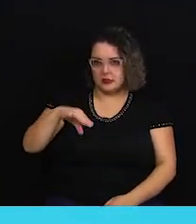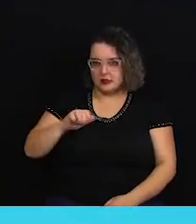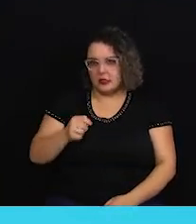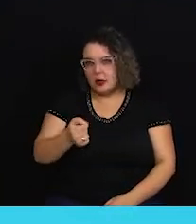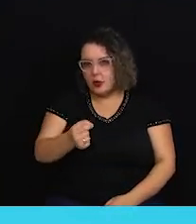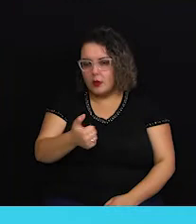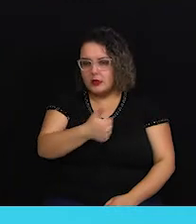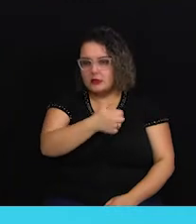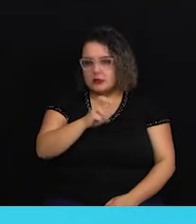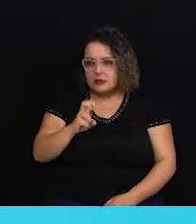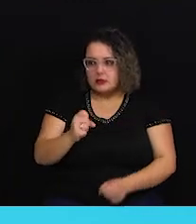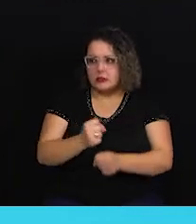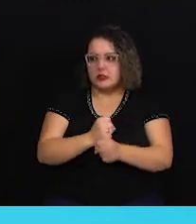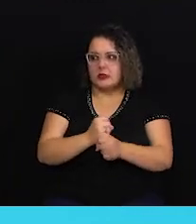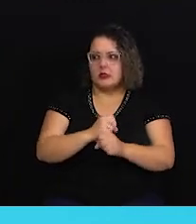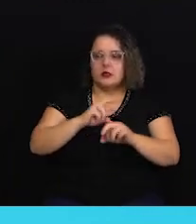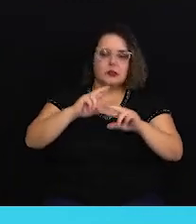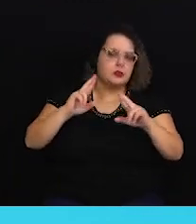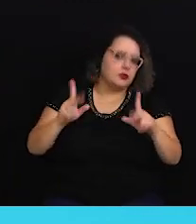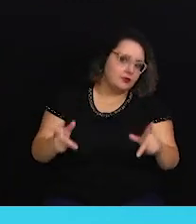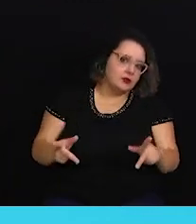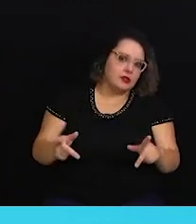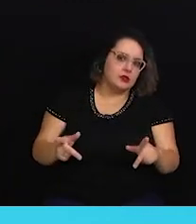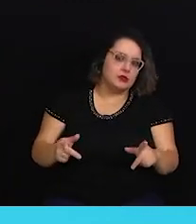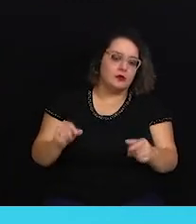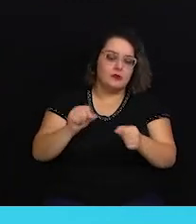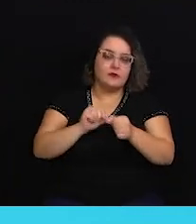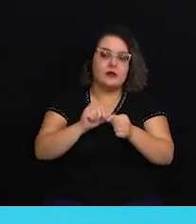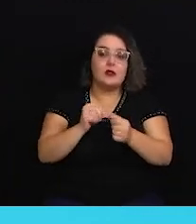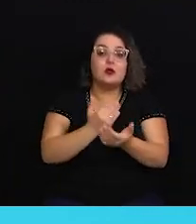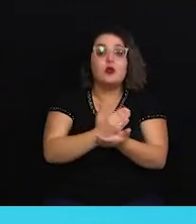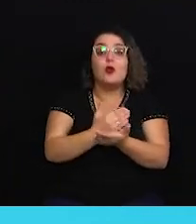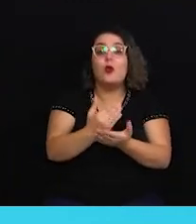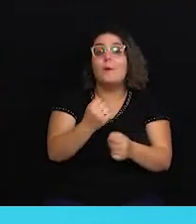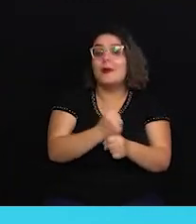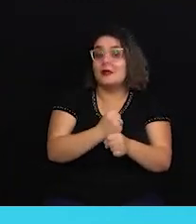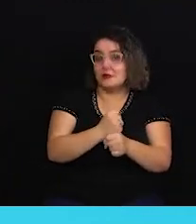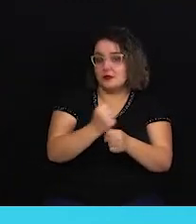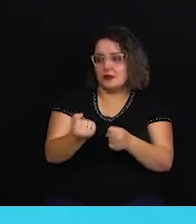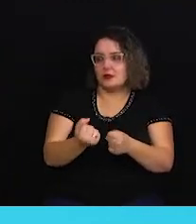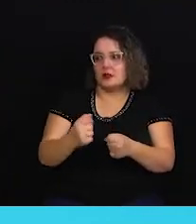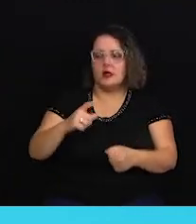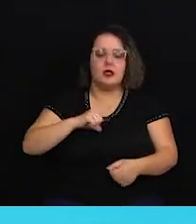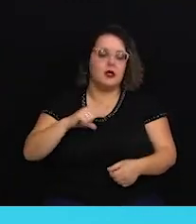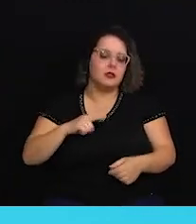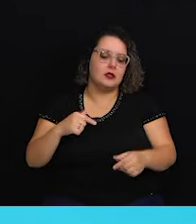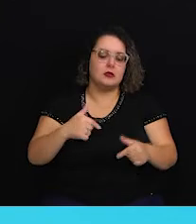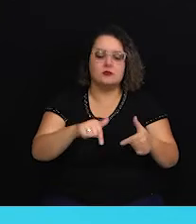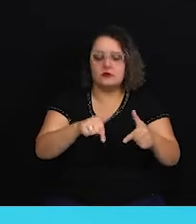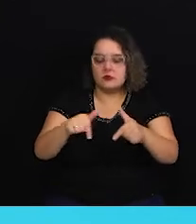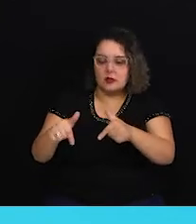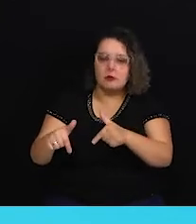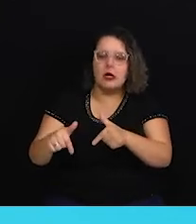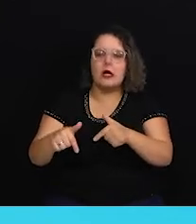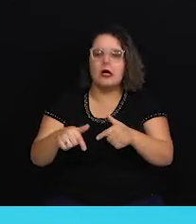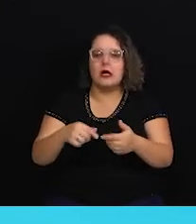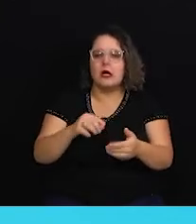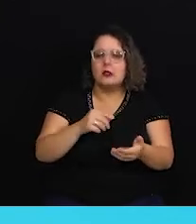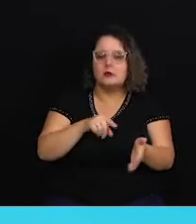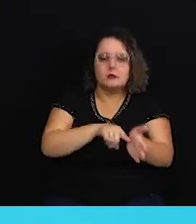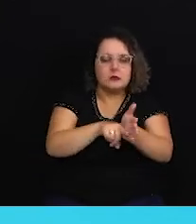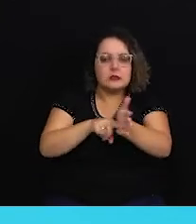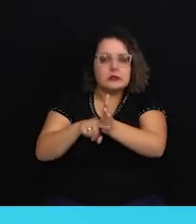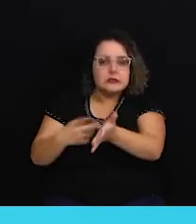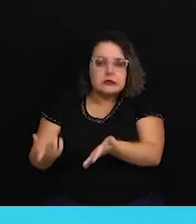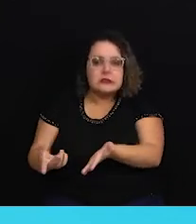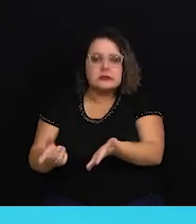anos. Ela é diferente da que eu fazia, por exemplo, no início do ano, porque saem alguns trabalhos e aí dão algumas orientações que aquele paciente